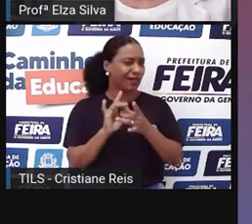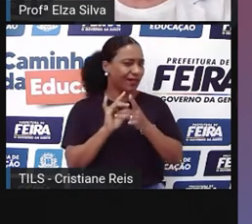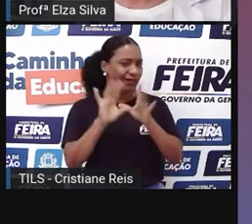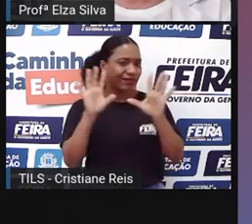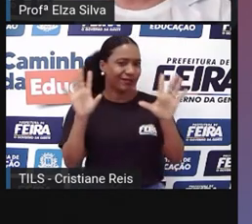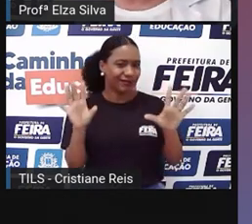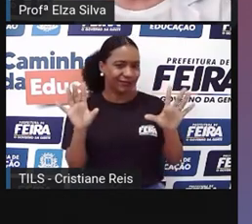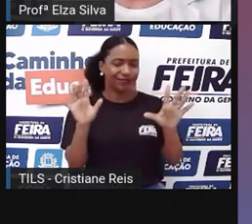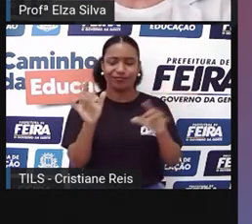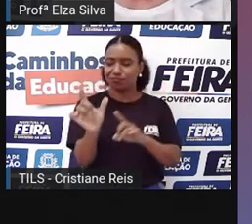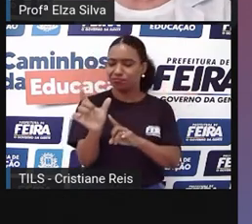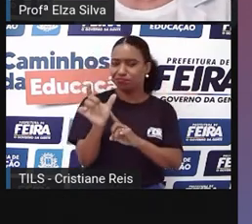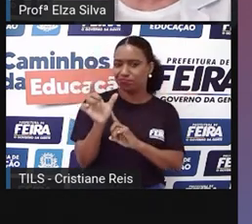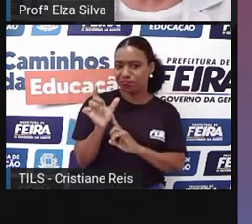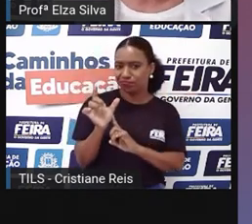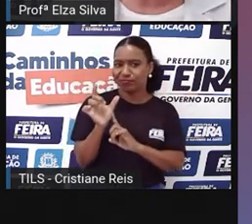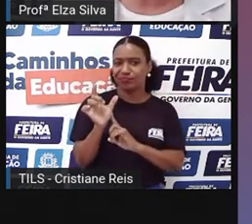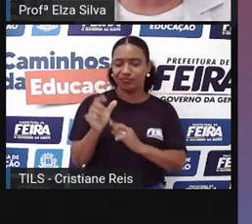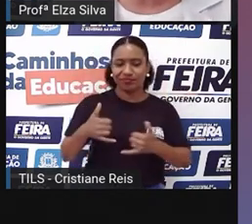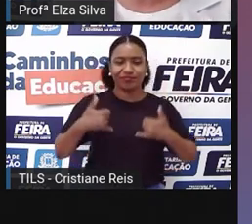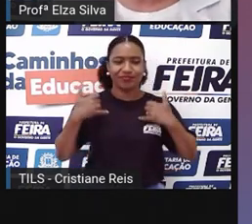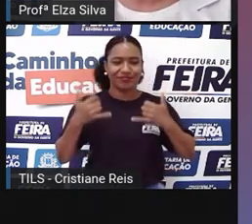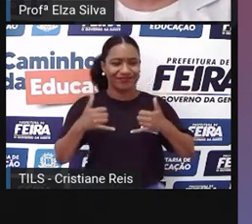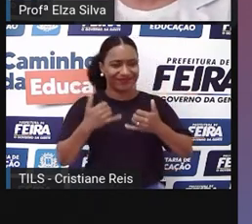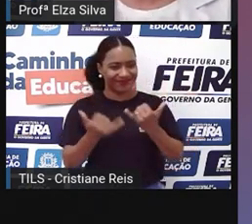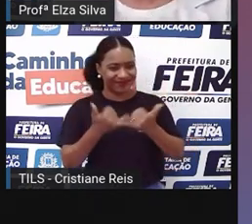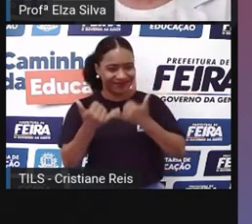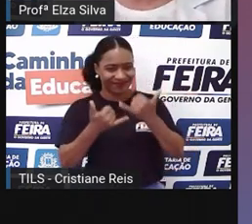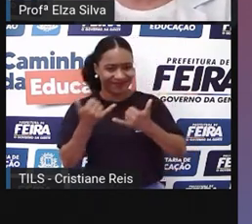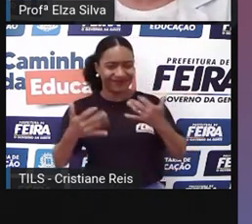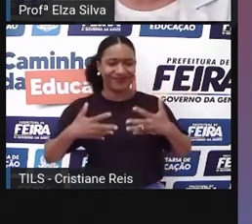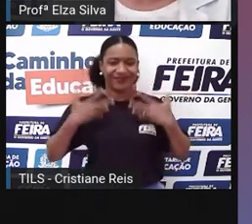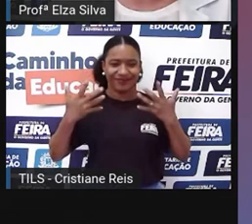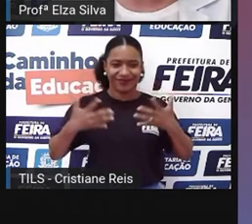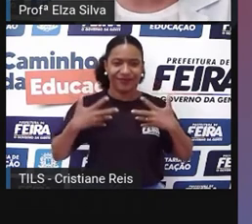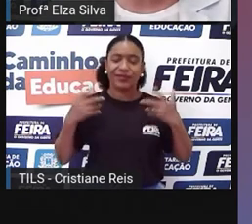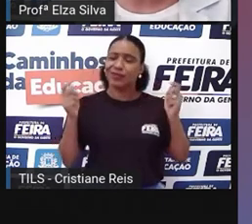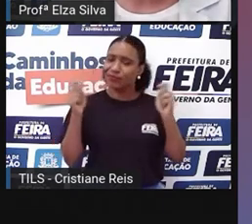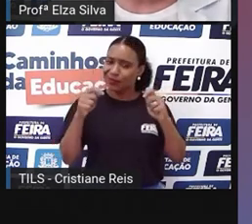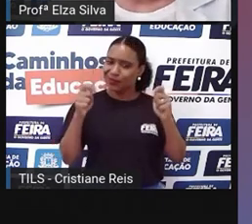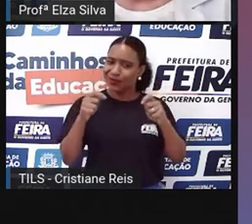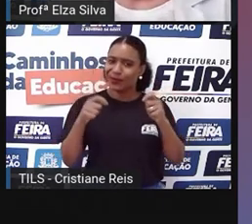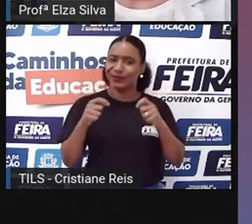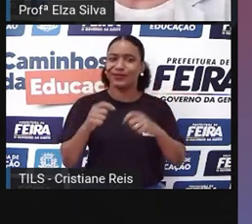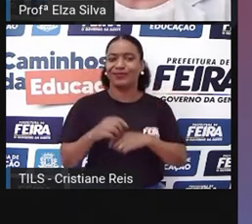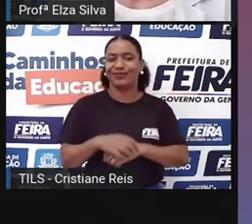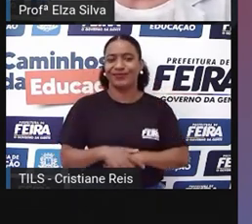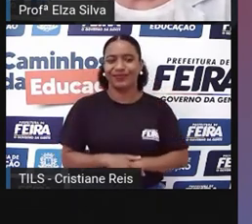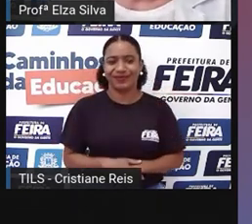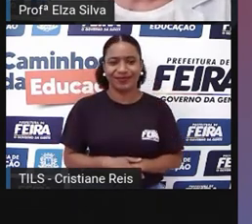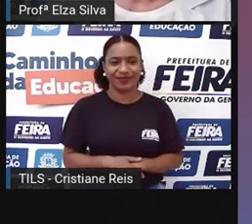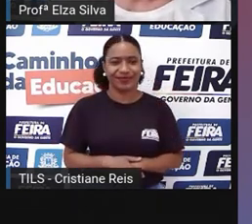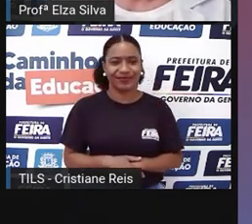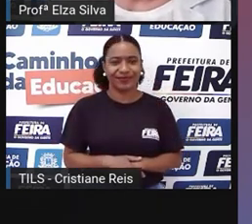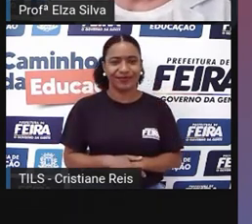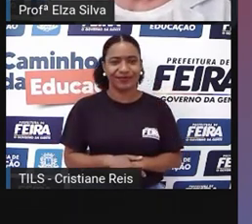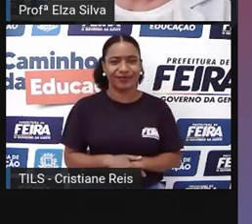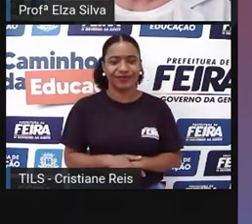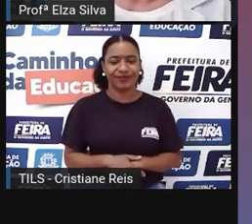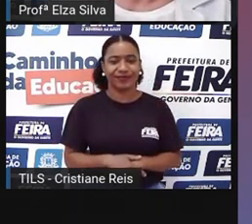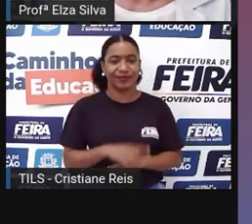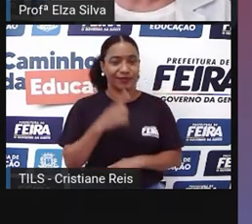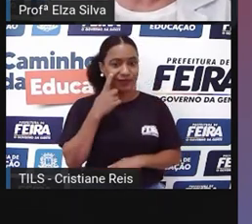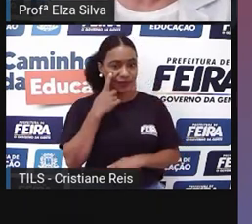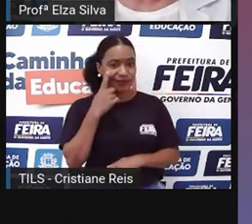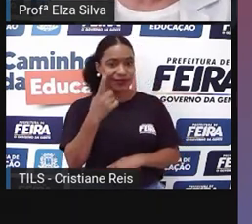para pesquisar e utilizar outras expressões que não apareceram na aula de hoje. Então, eles